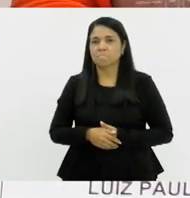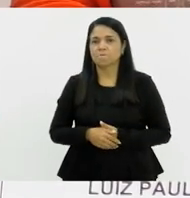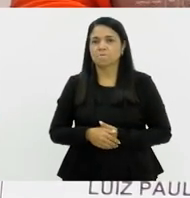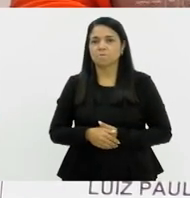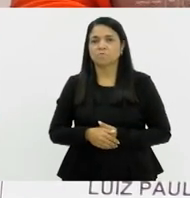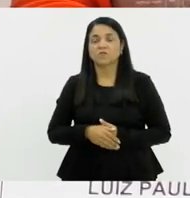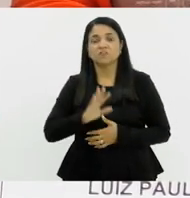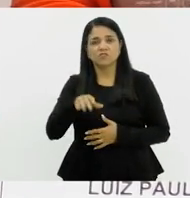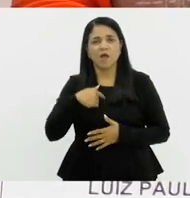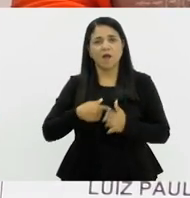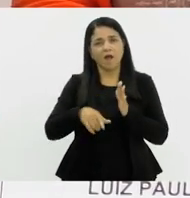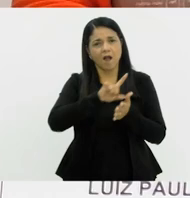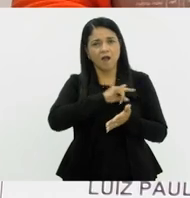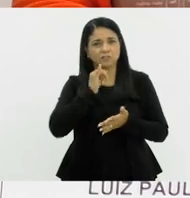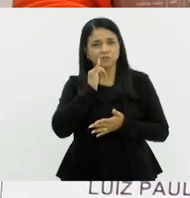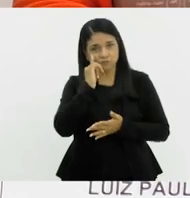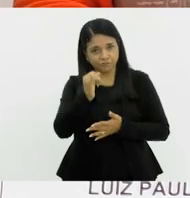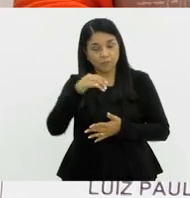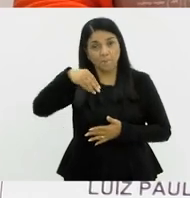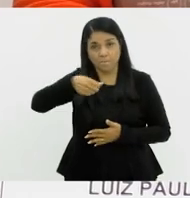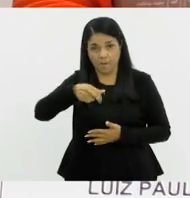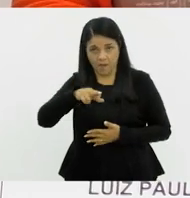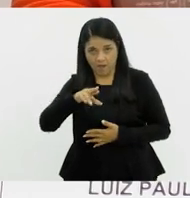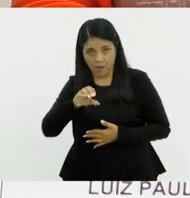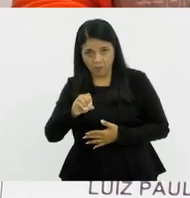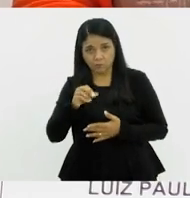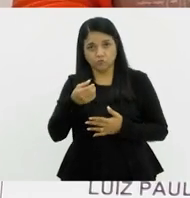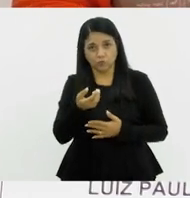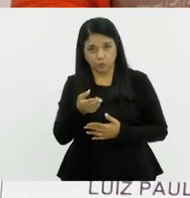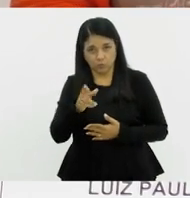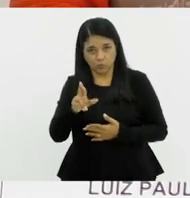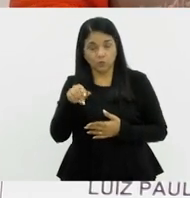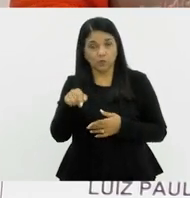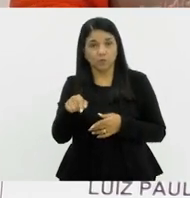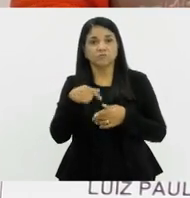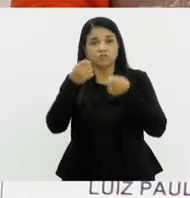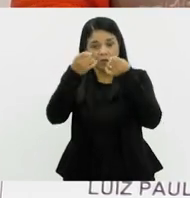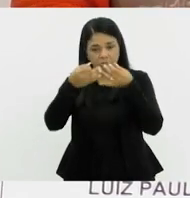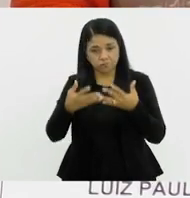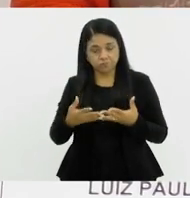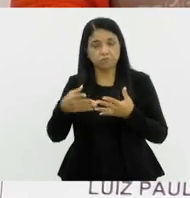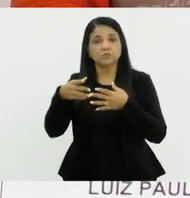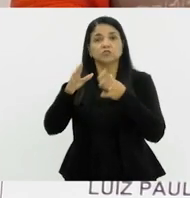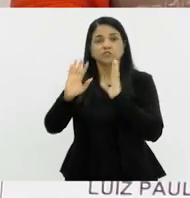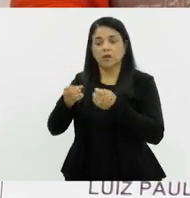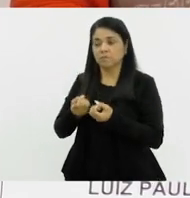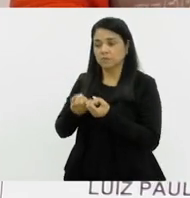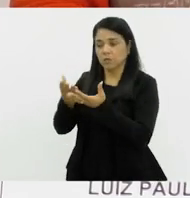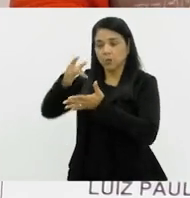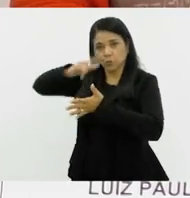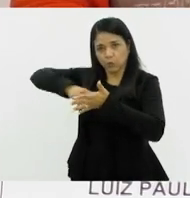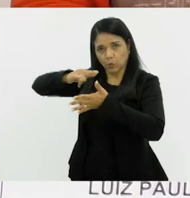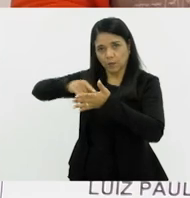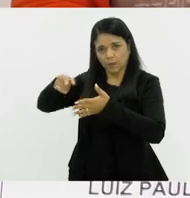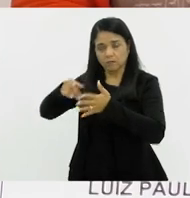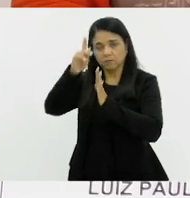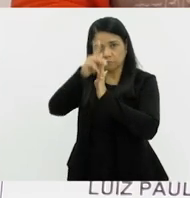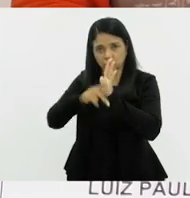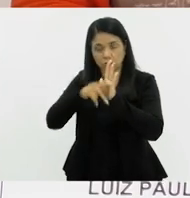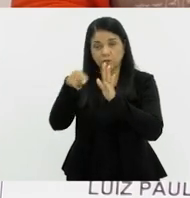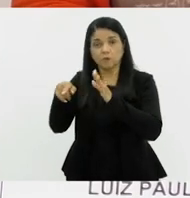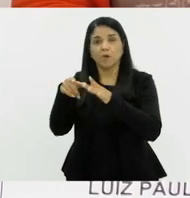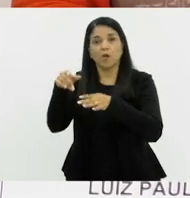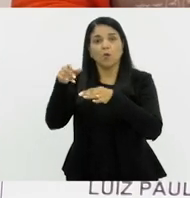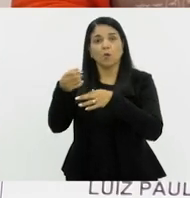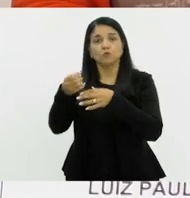Como já foi dito pelo doutor Mário, está concluso, né, ao juiz e vistas ao MP, a Defensoria, para